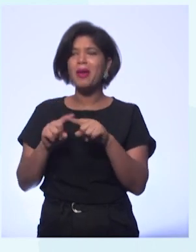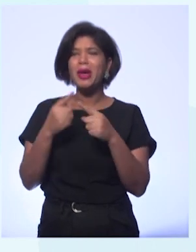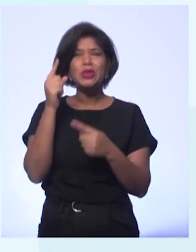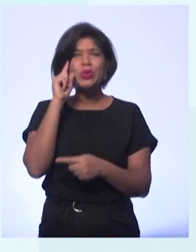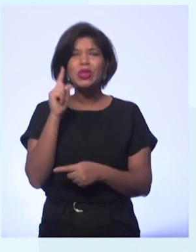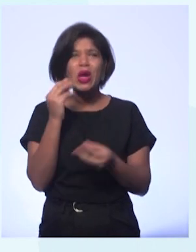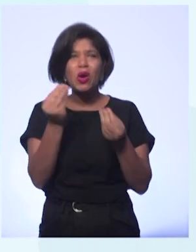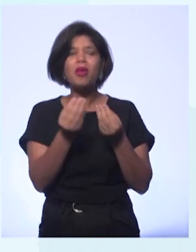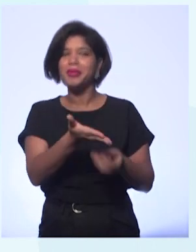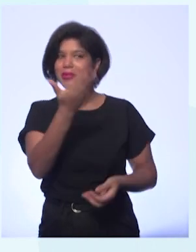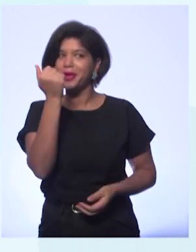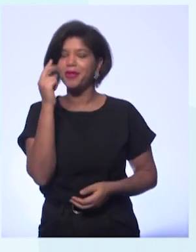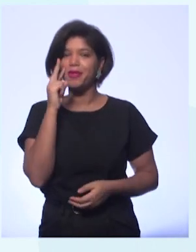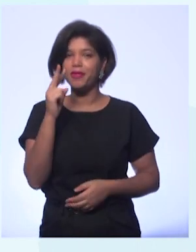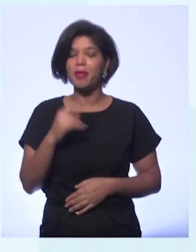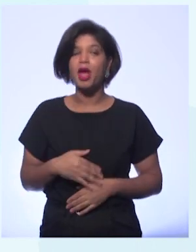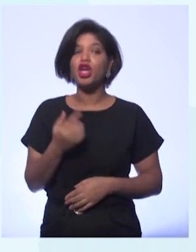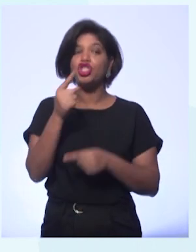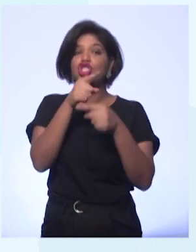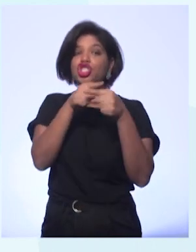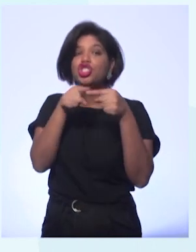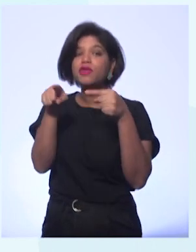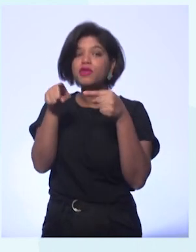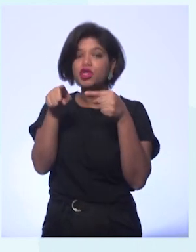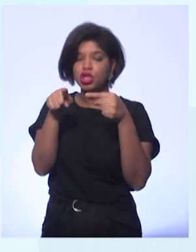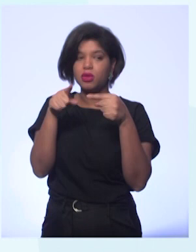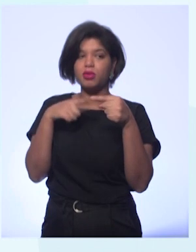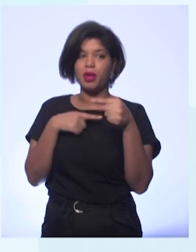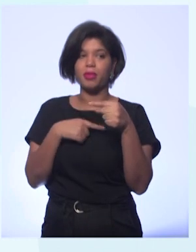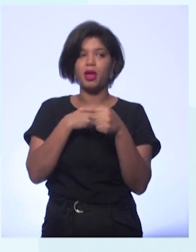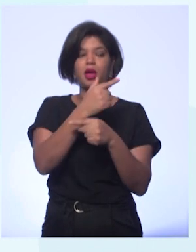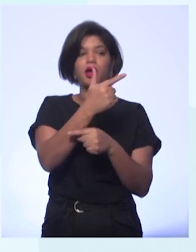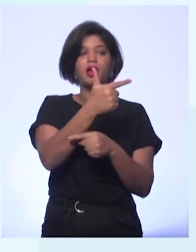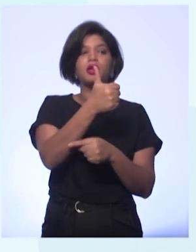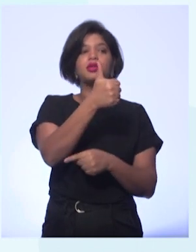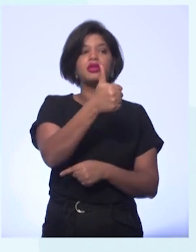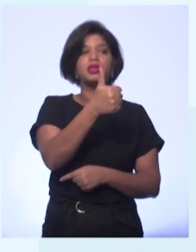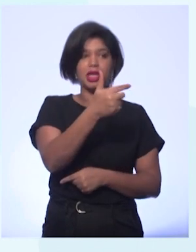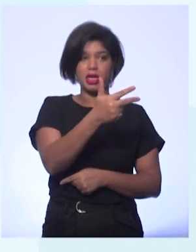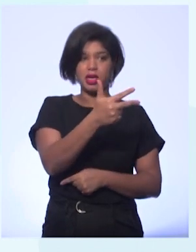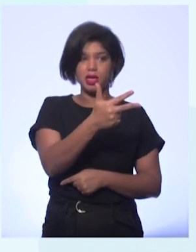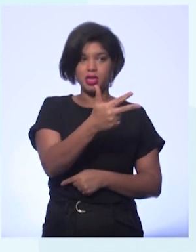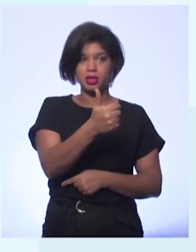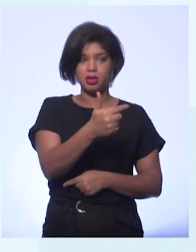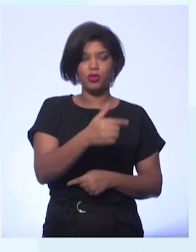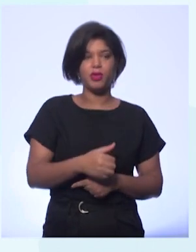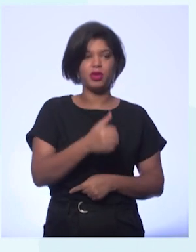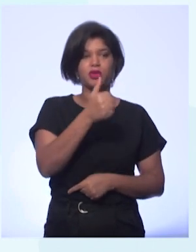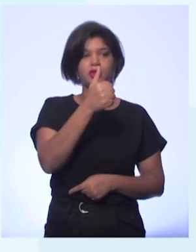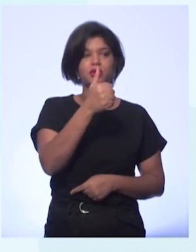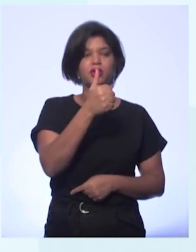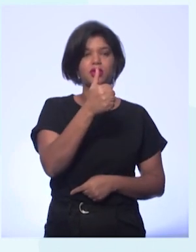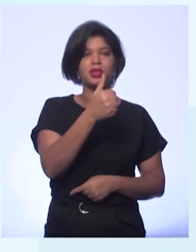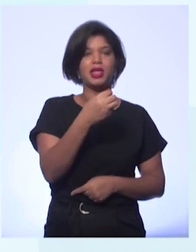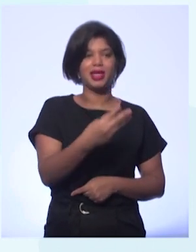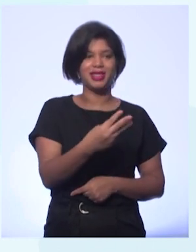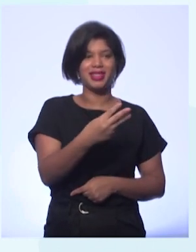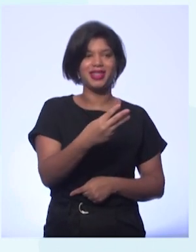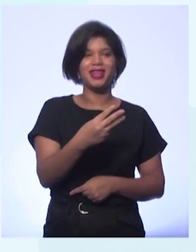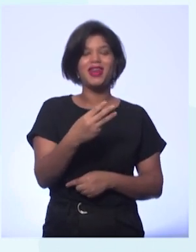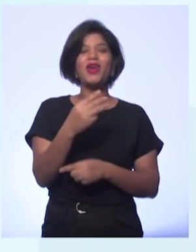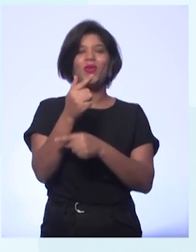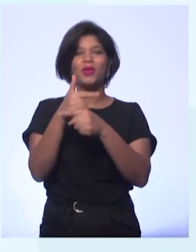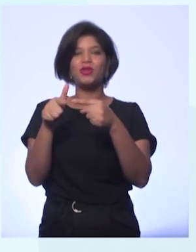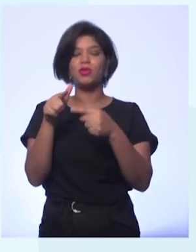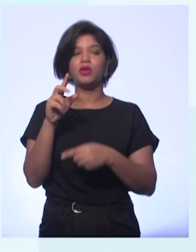Então vem comigo aqui na continha de dividir do lado, ó. Se a gente dividir 13 por 5, porque a fração não era 13 quintos, se eu dividir 13 por